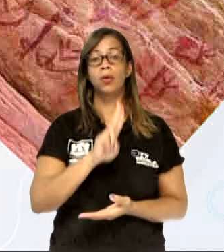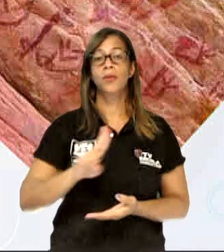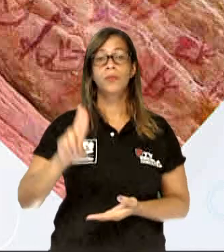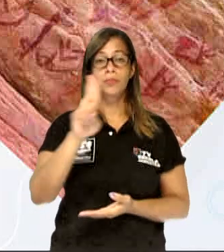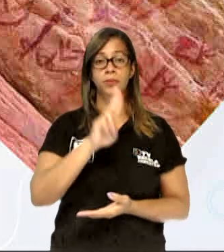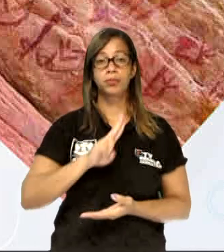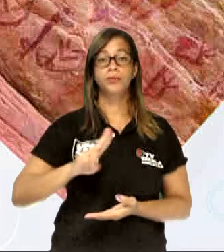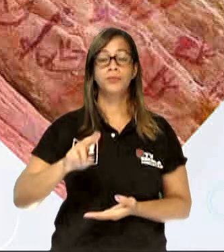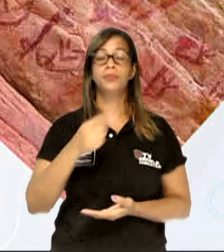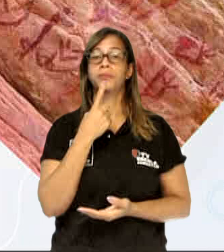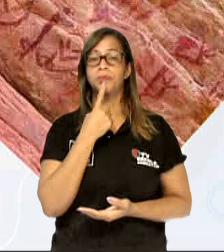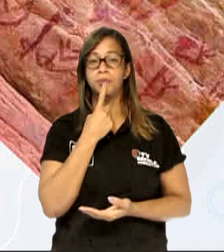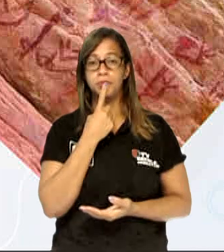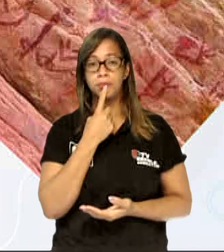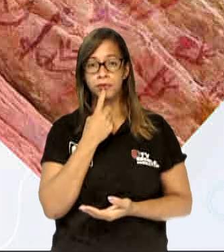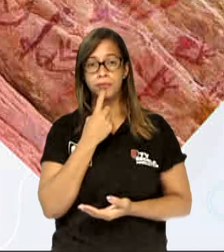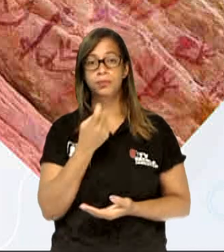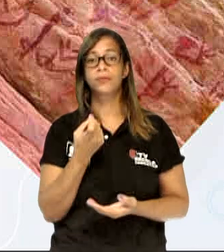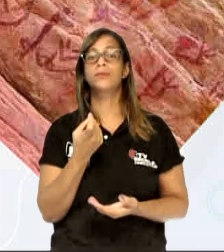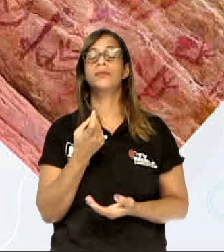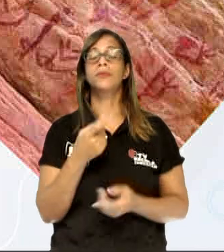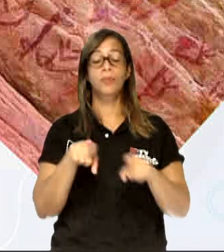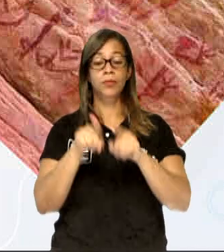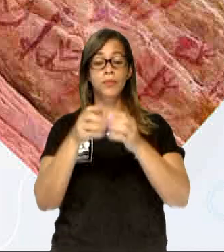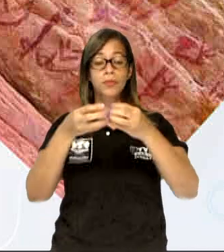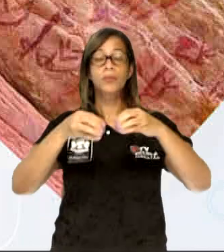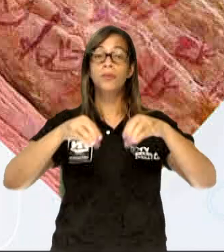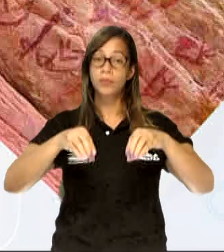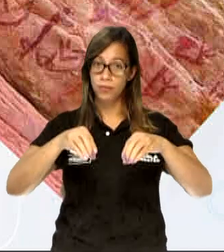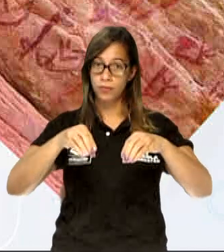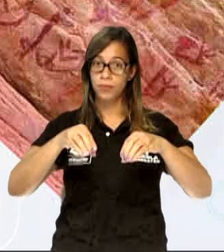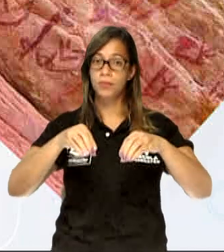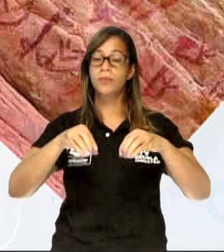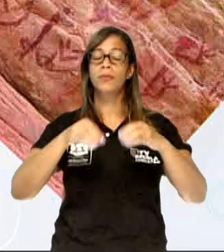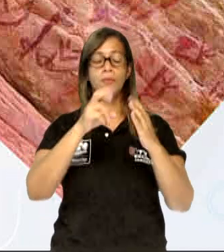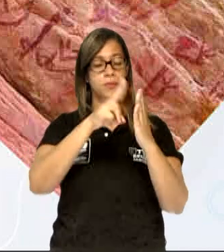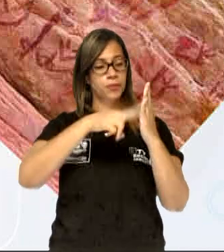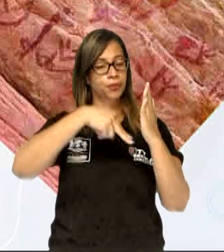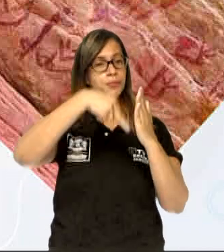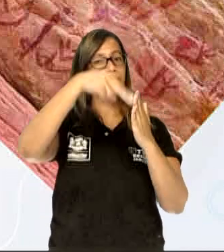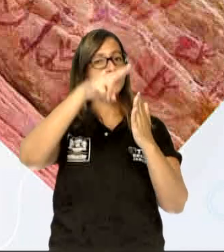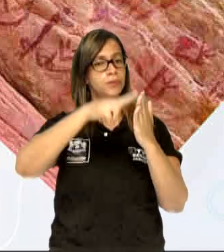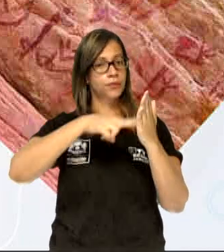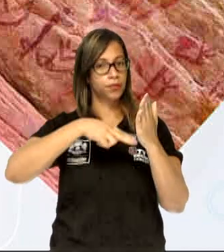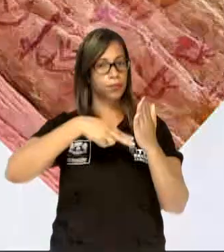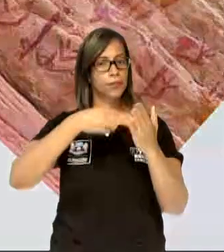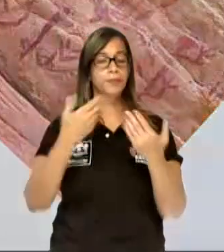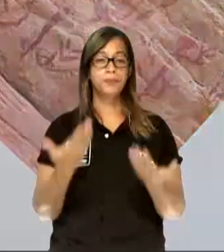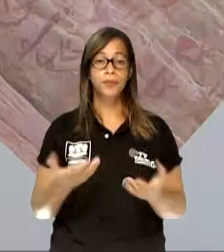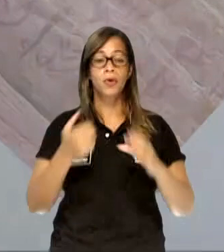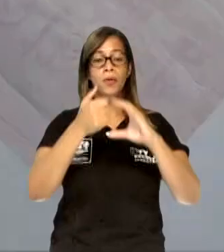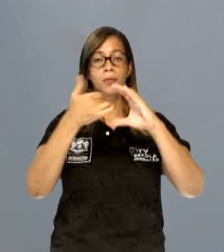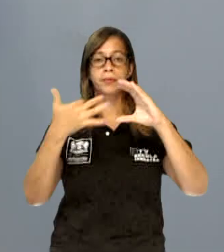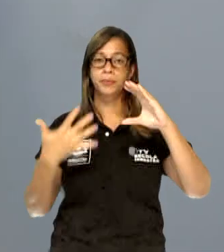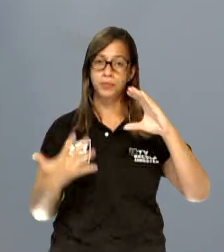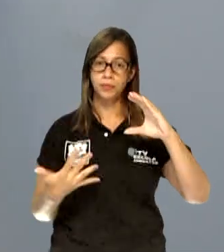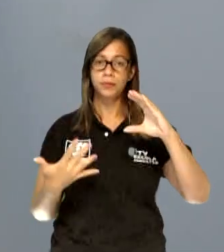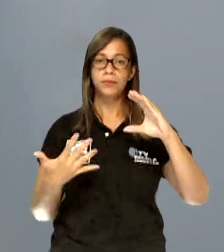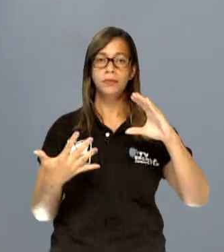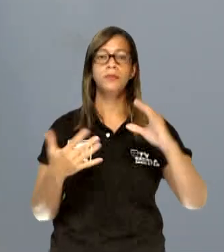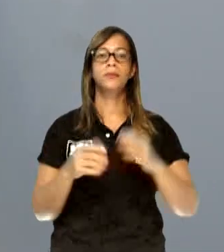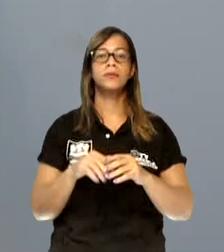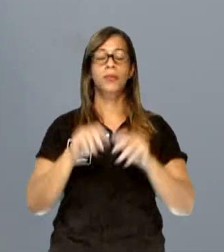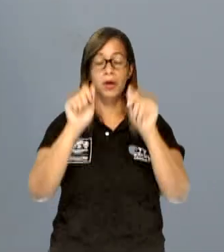como material de pintura ou desenho. Então essas são algumas das características da